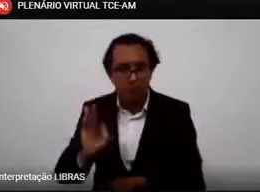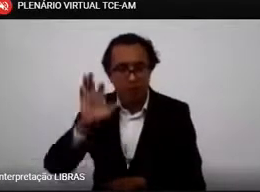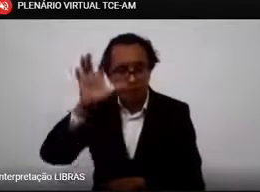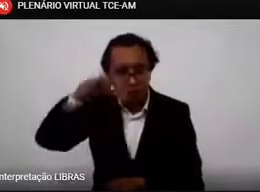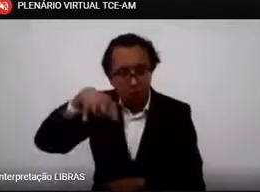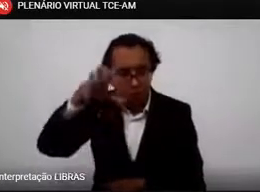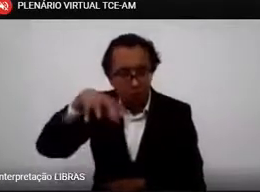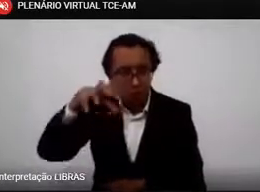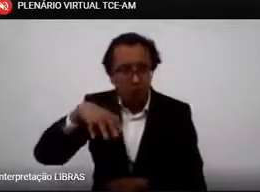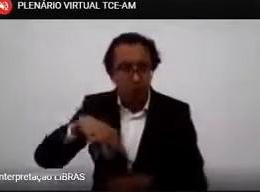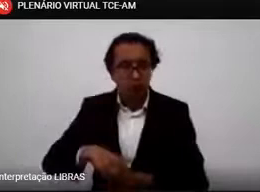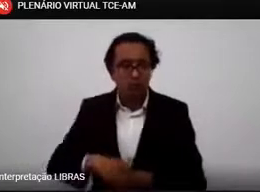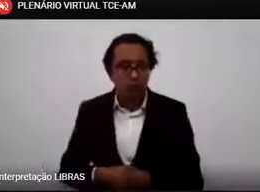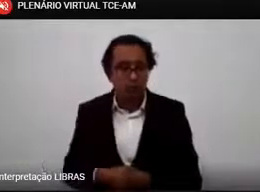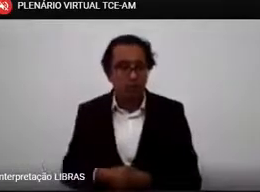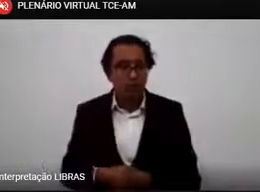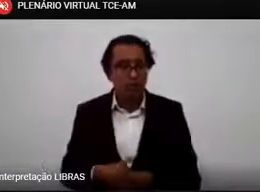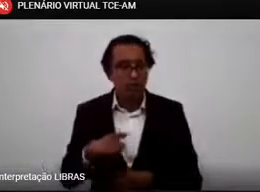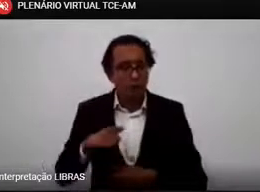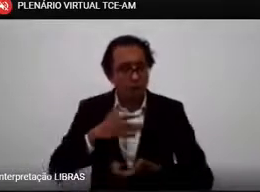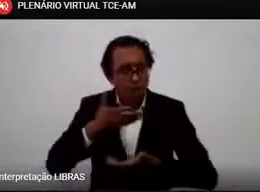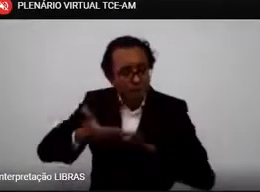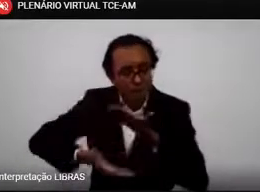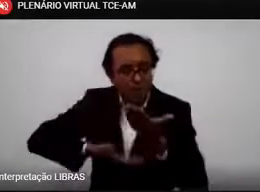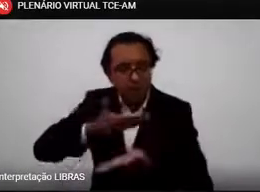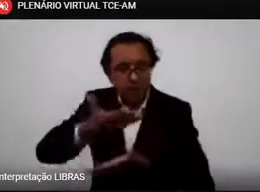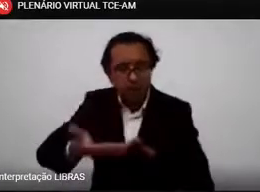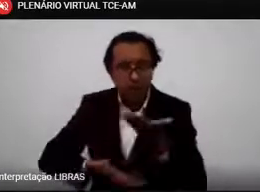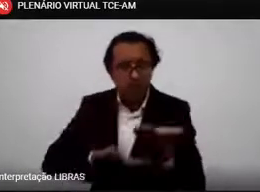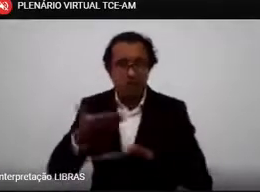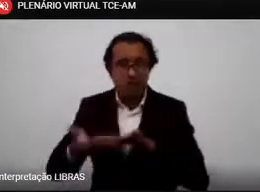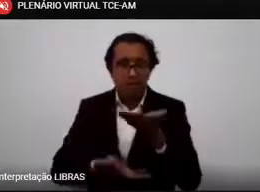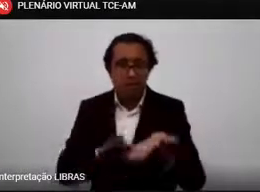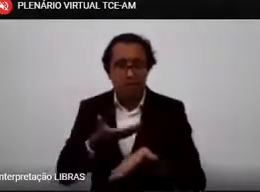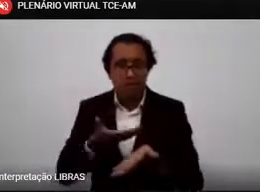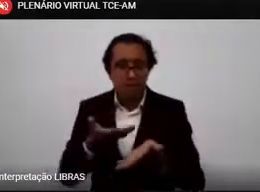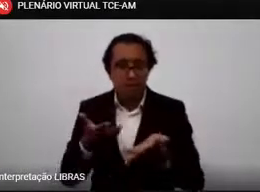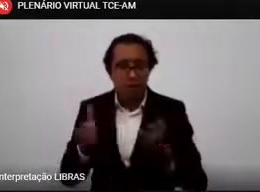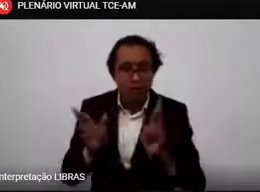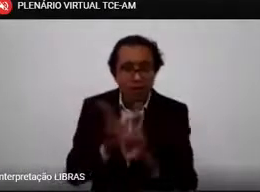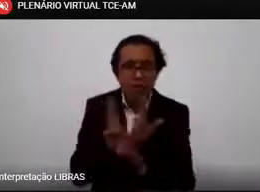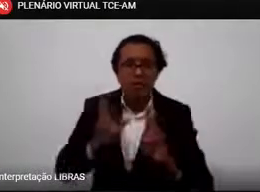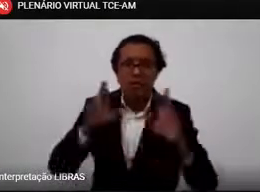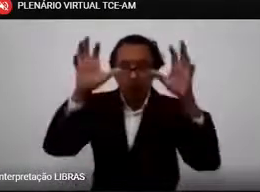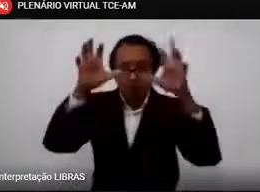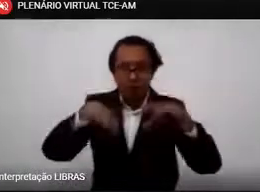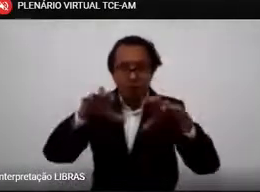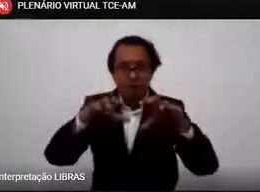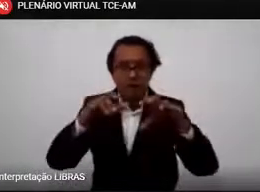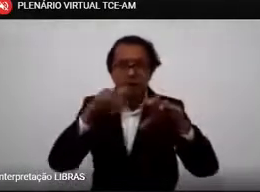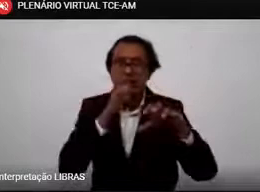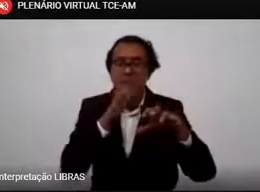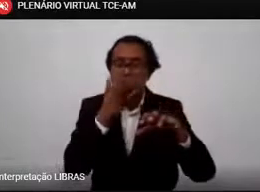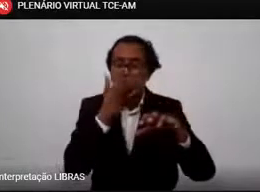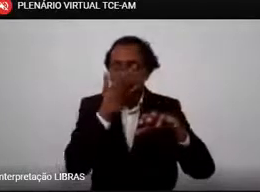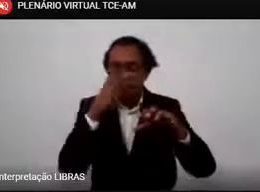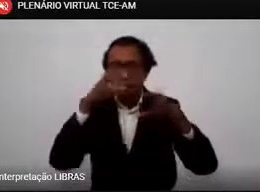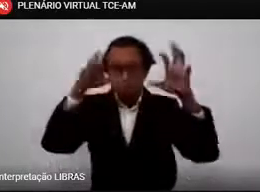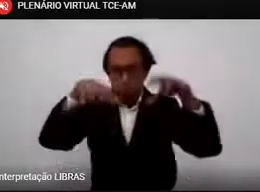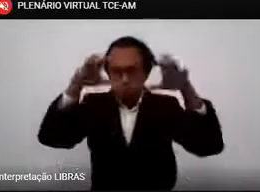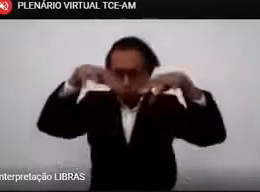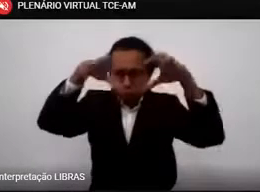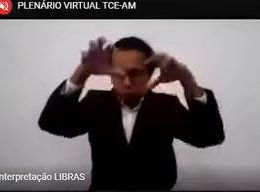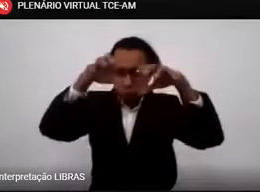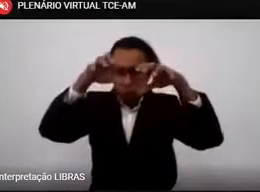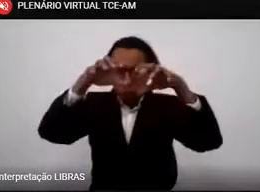de chuva em que tem uma interação direta com a floresta. A floresta evapora a água, transpira a água, esse vapor